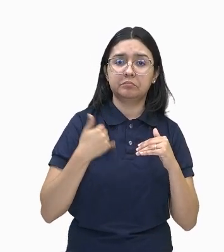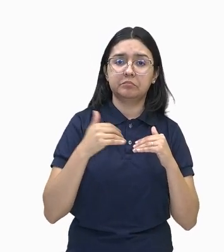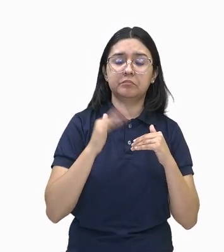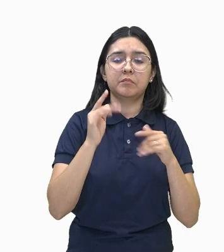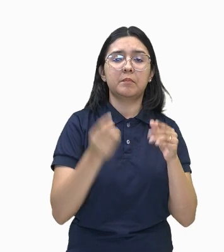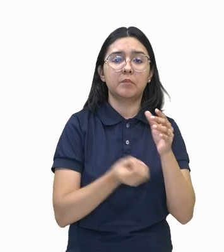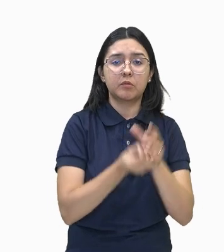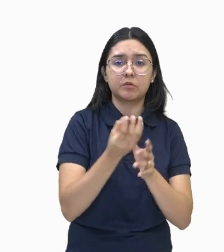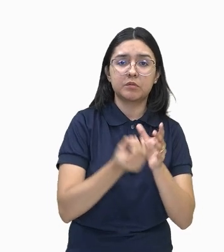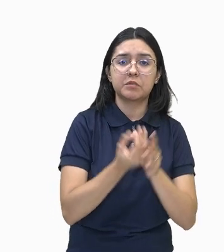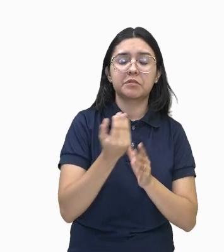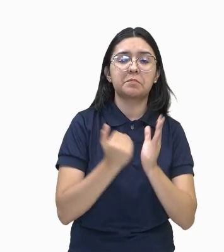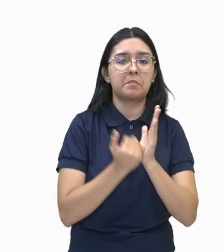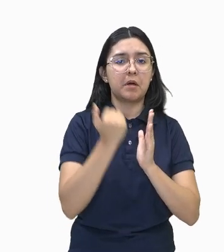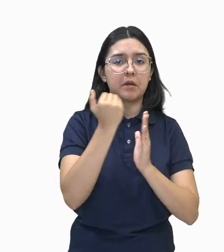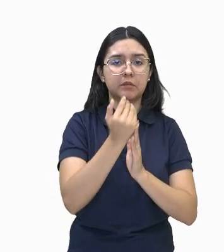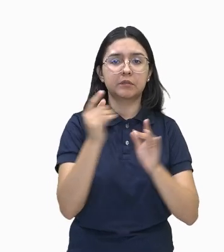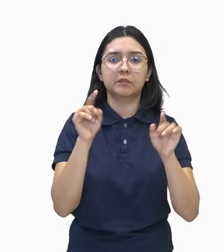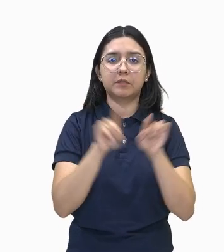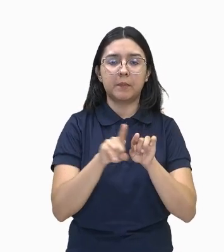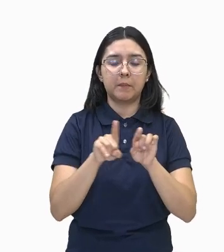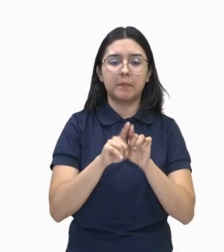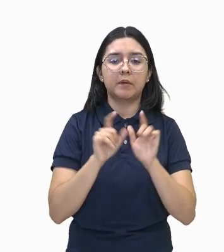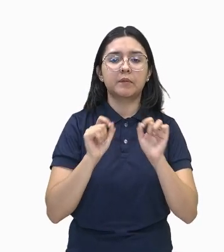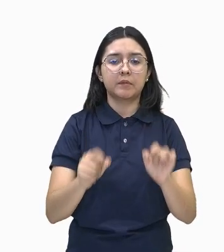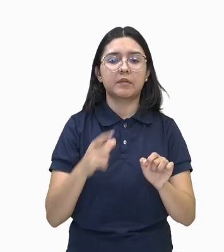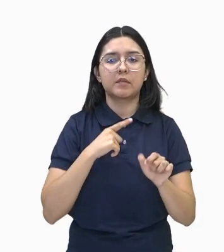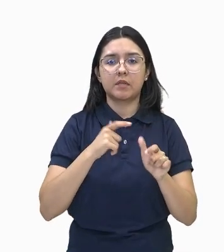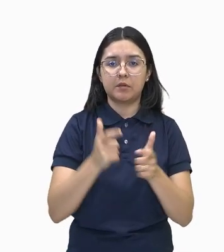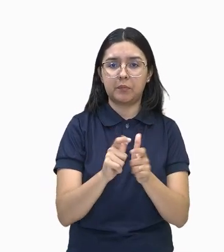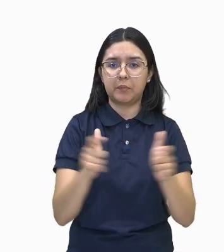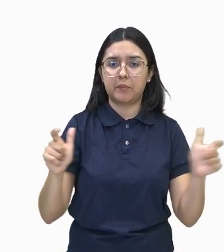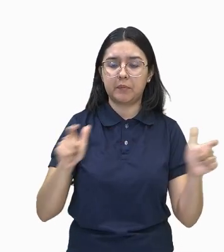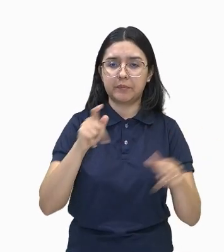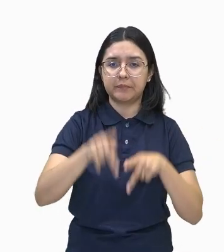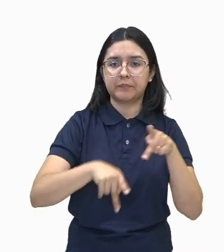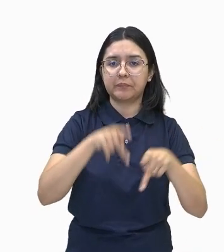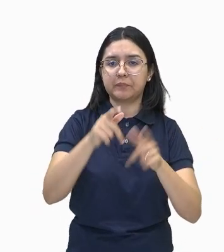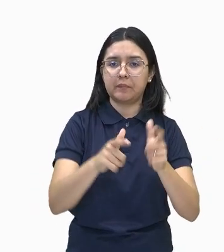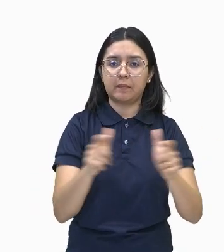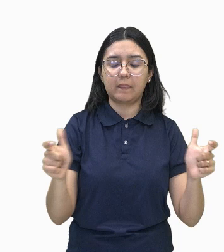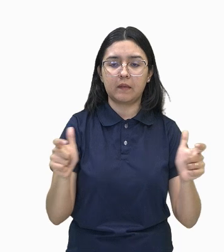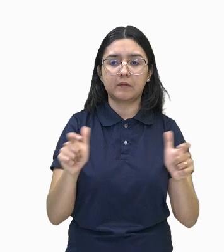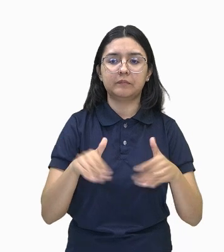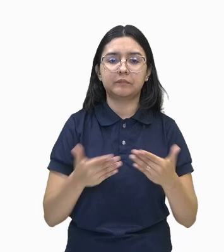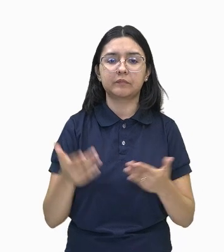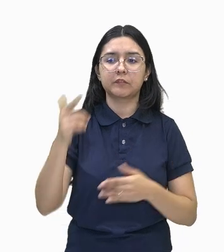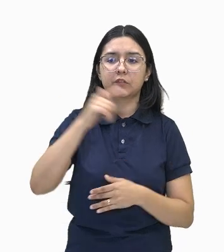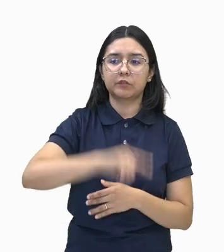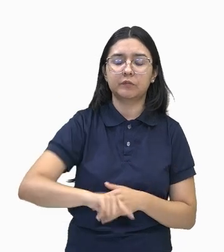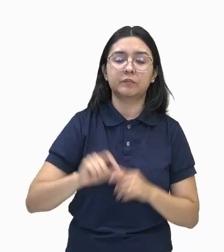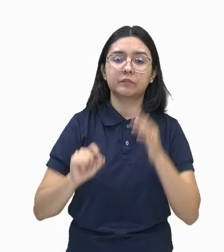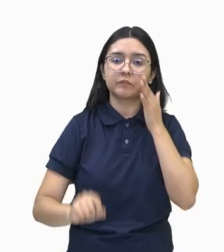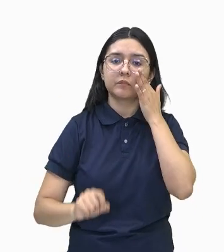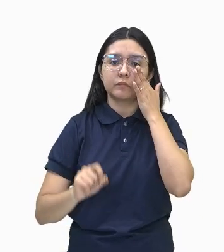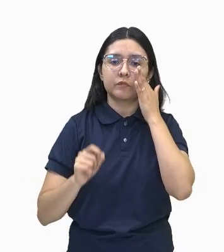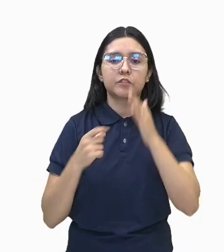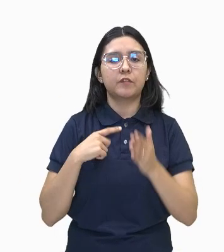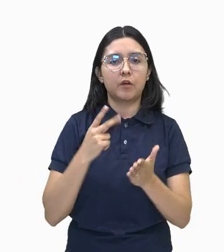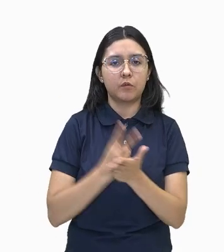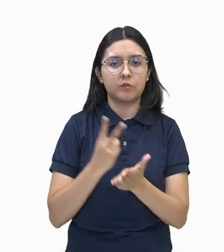produzissem mais e tivesse esse crescimento demográfico. Mais uma vez, gente, vamos falar muito nessa palavra